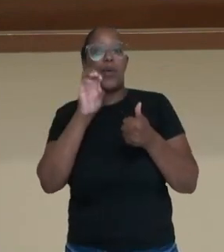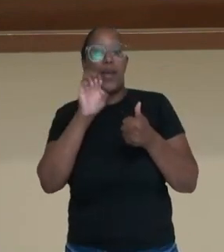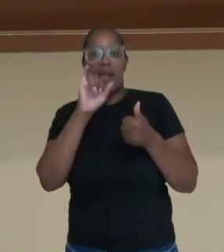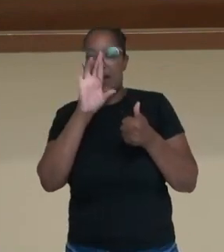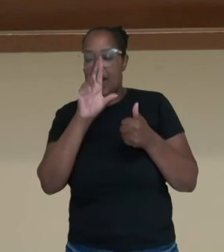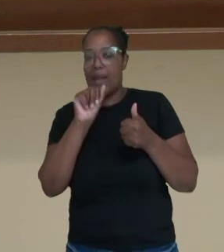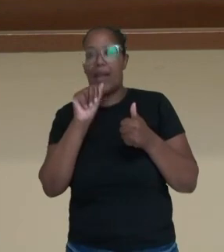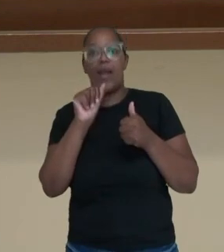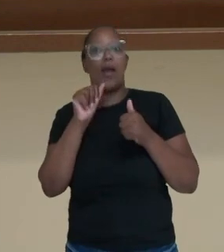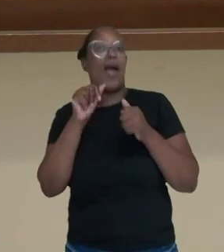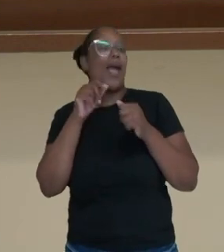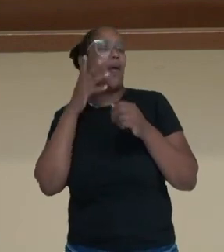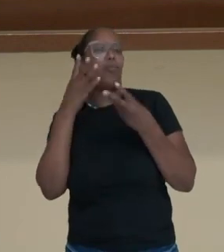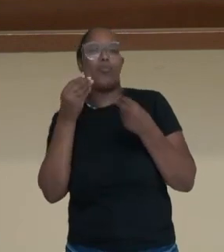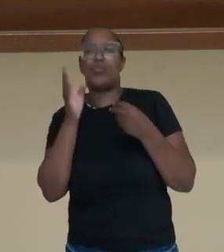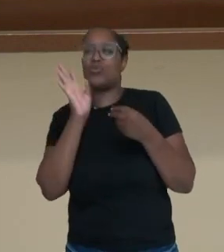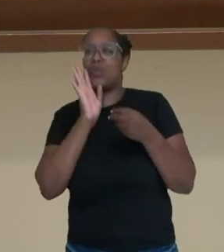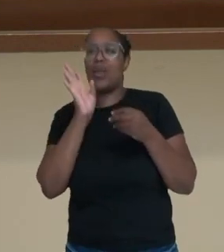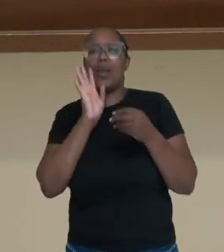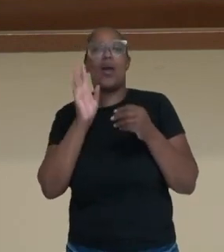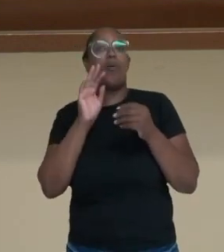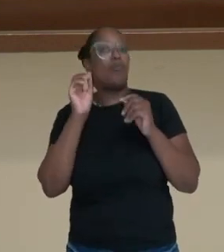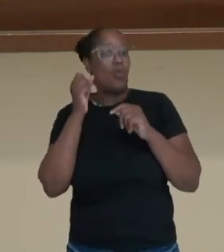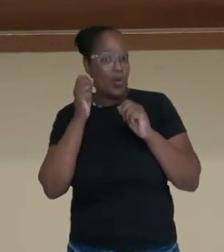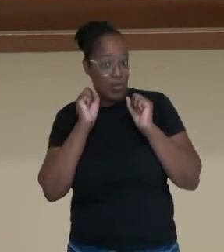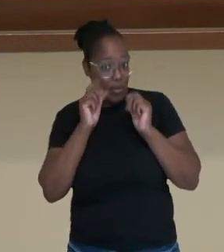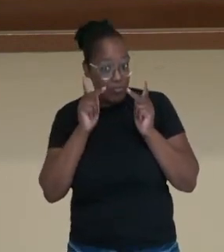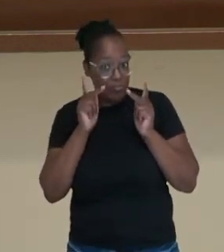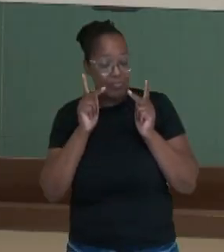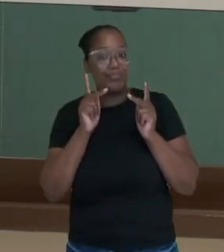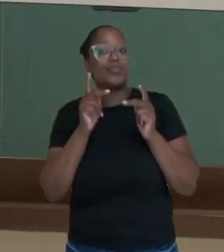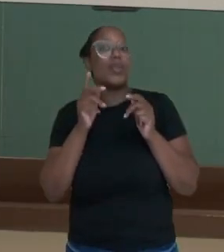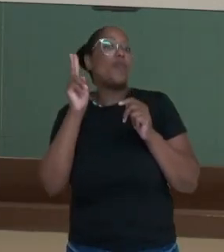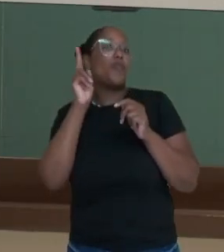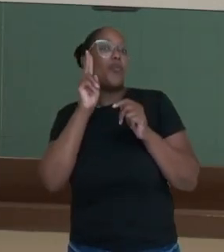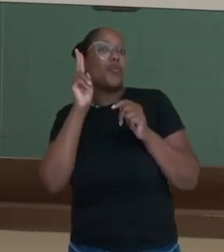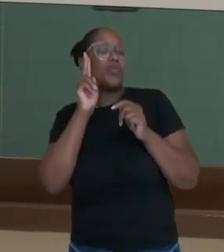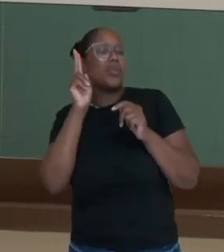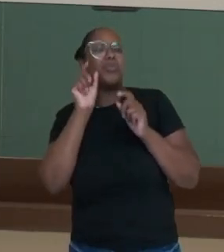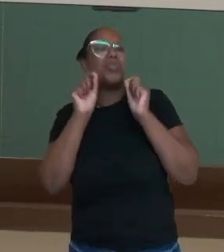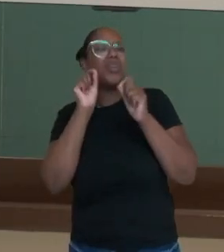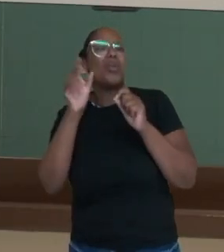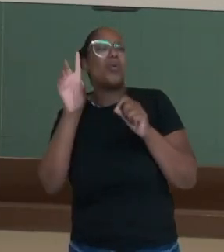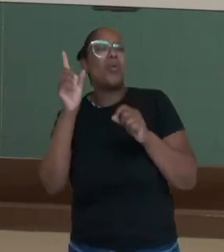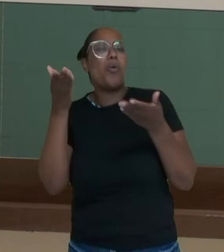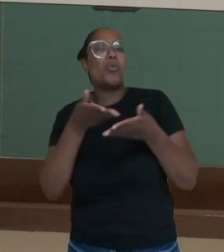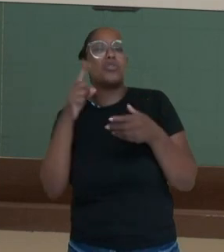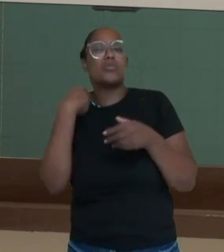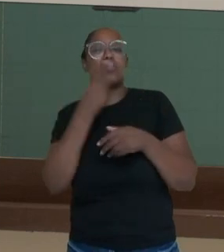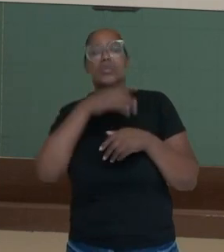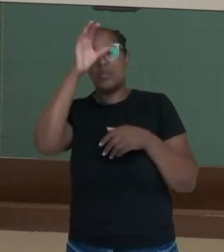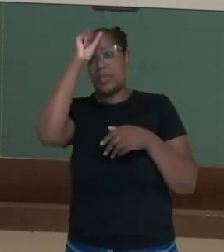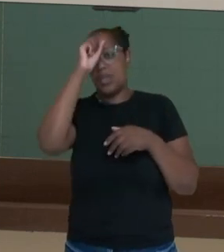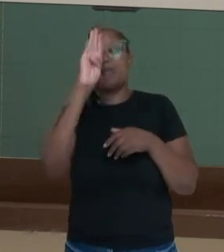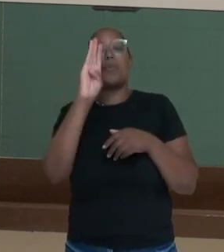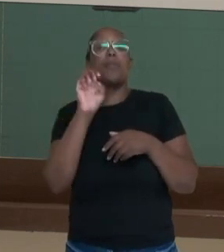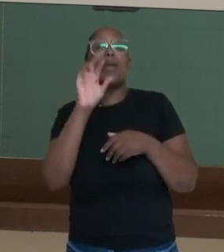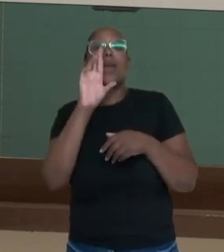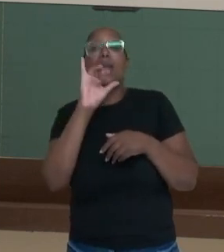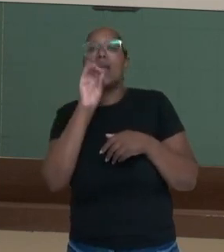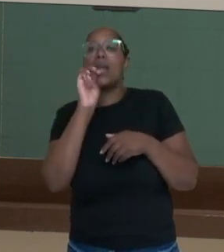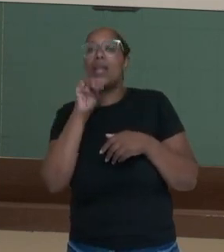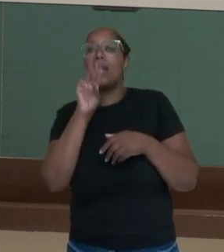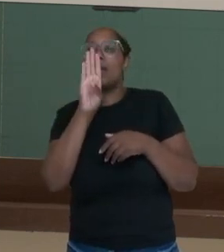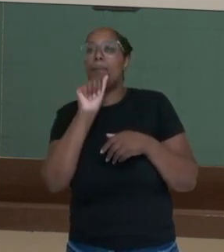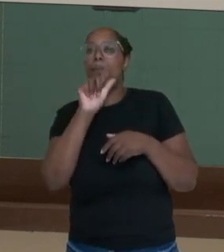bom? Nosso Street Fighter de capoeira, beleza? Relembrando então o que nós aprendemos hoje, berimbau, a forma